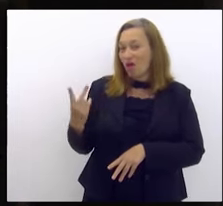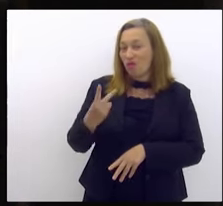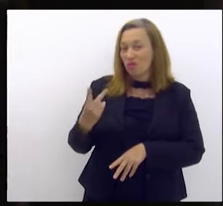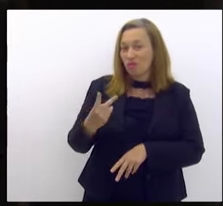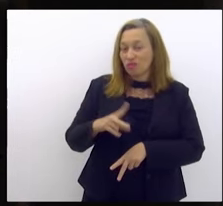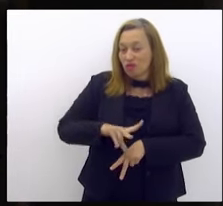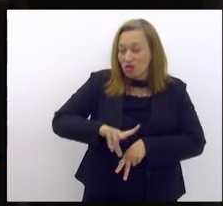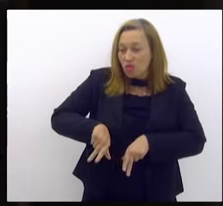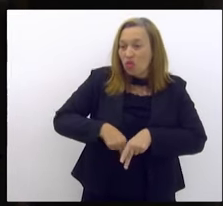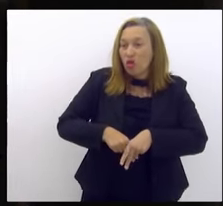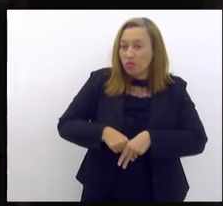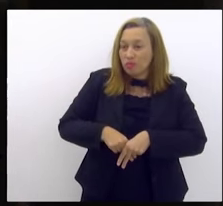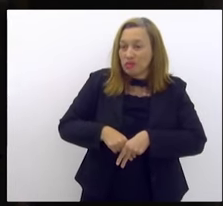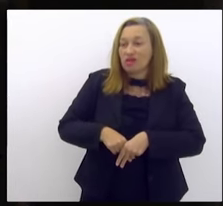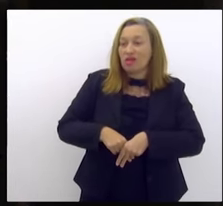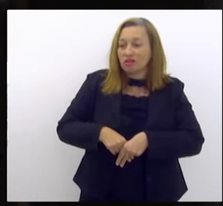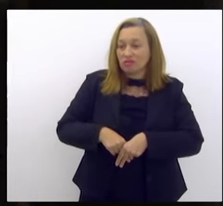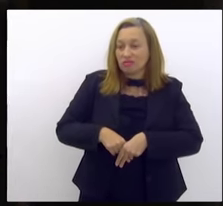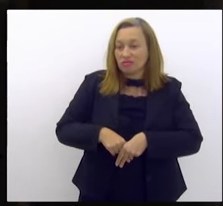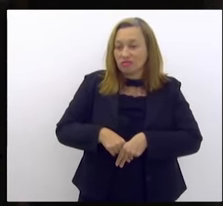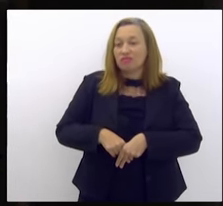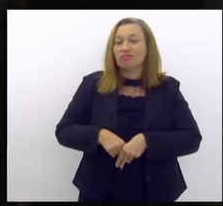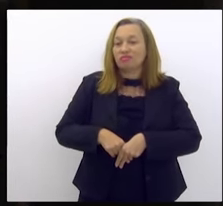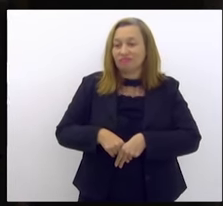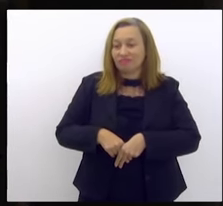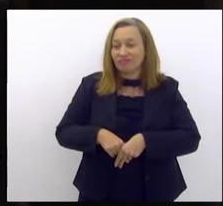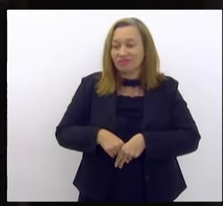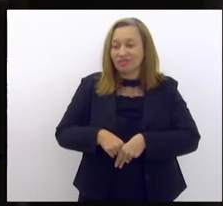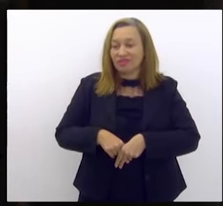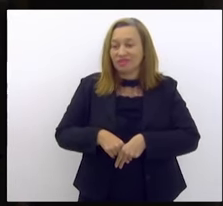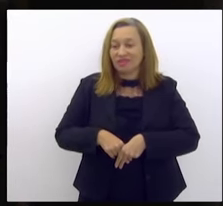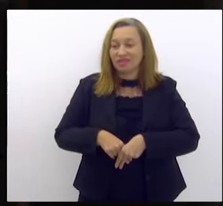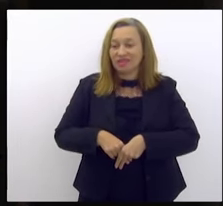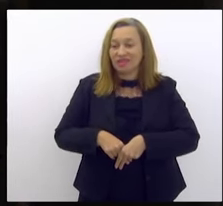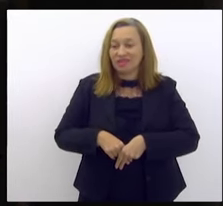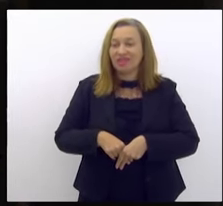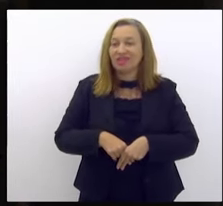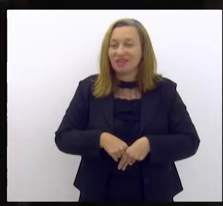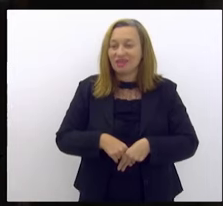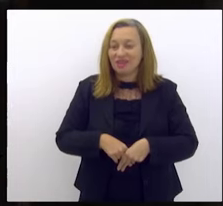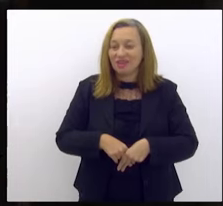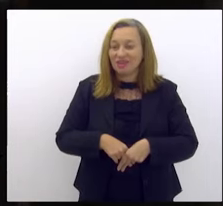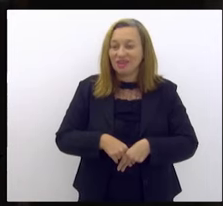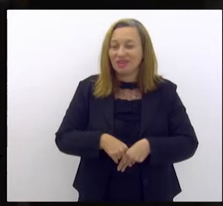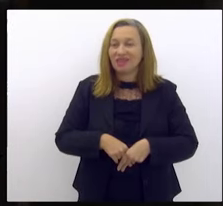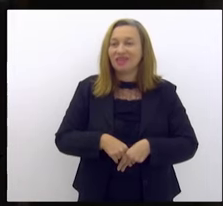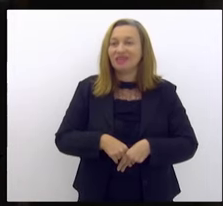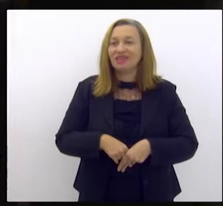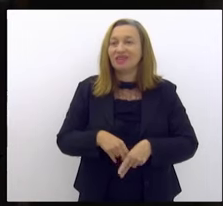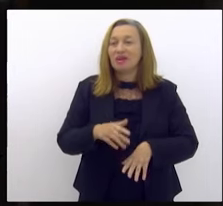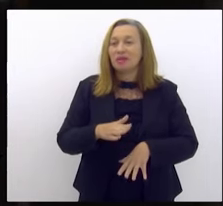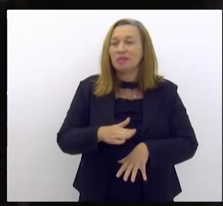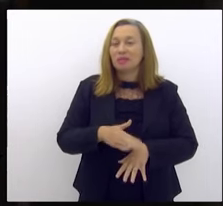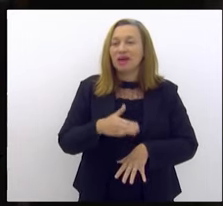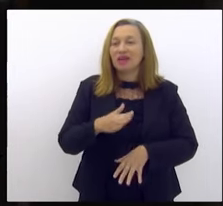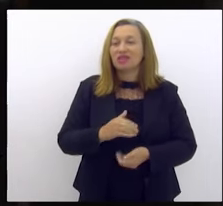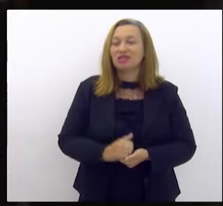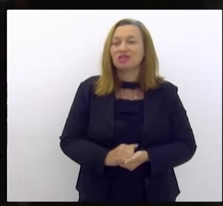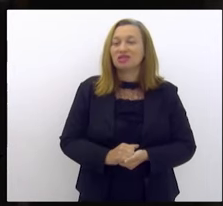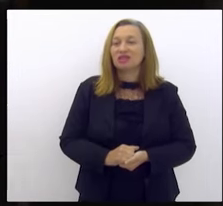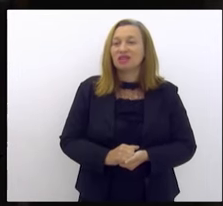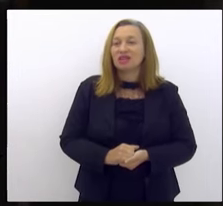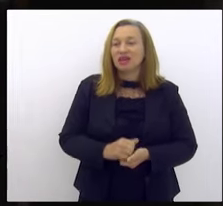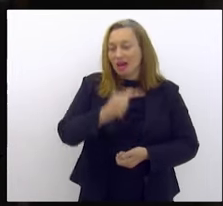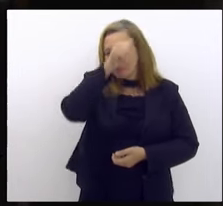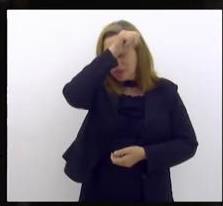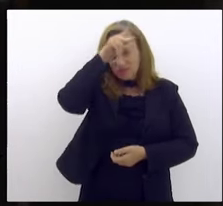corrupção, e eu digo a prefeitura de Niterói. Em maio de 2023, a prefeitura de Niterói lançou